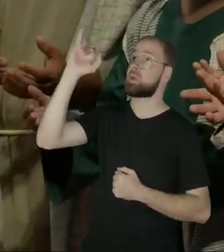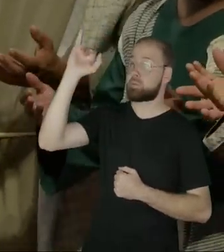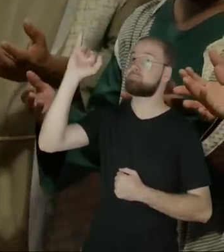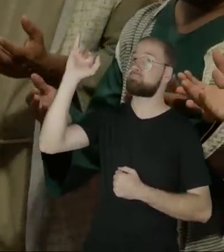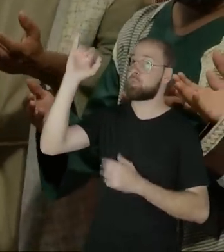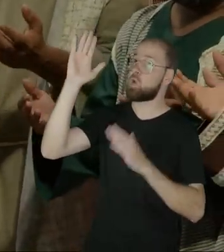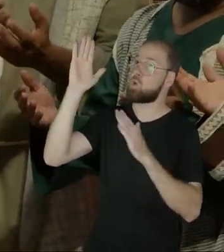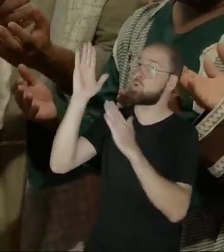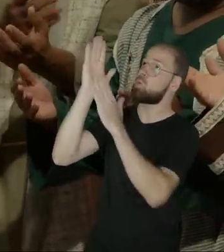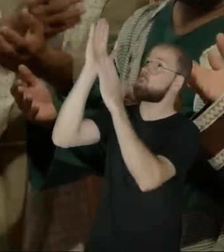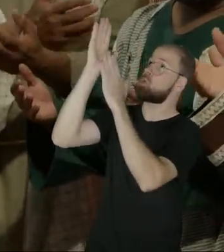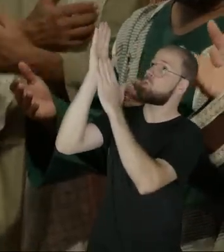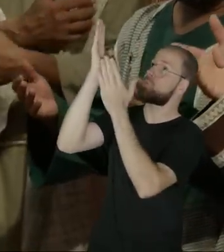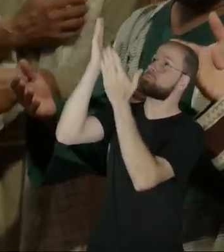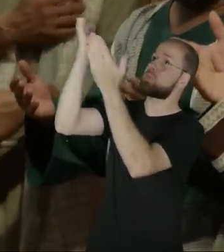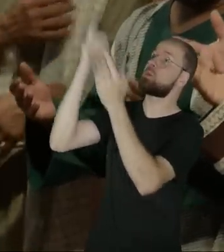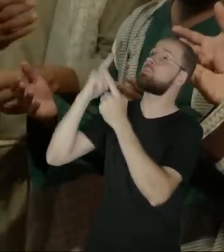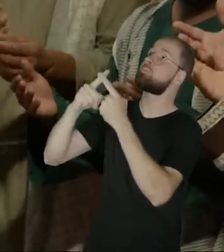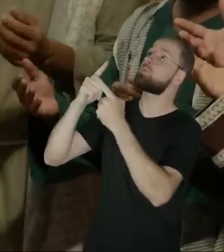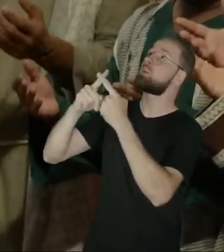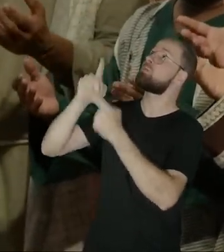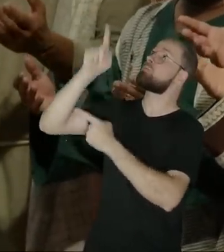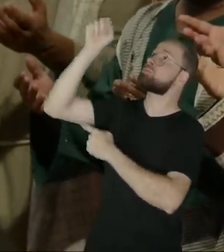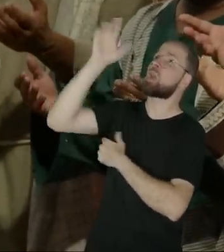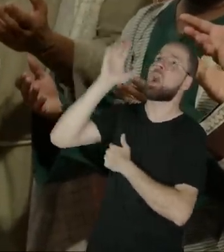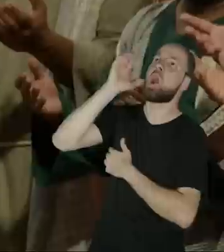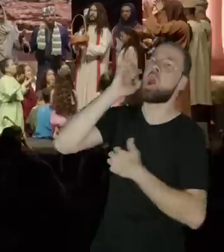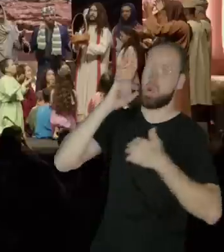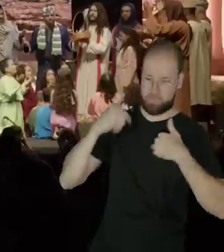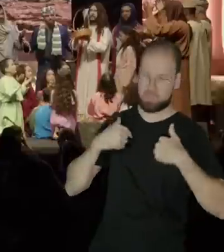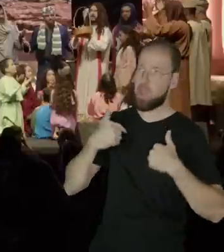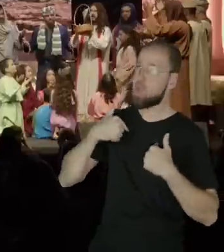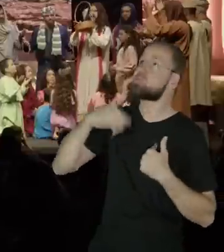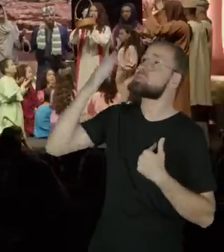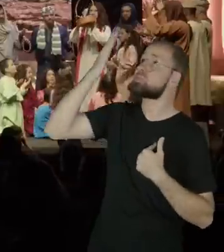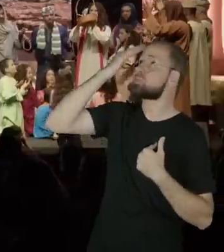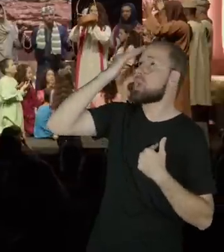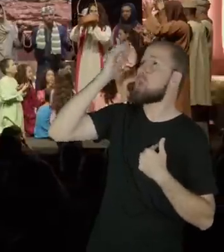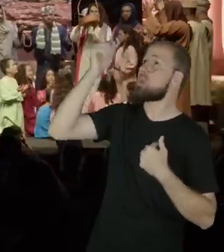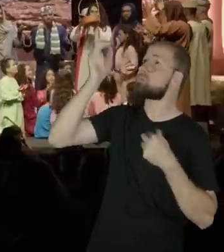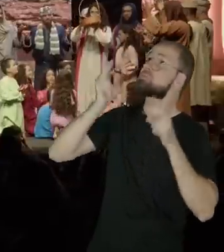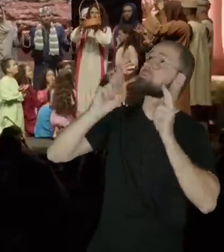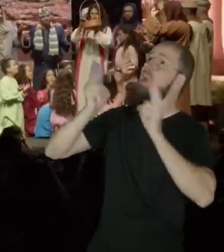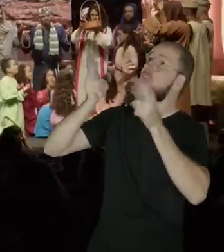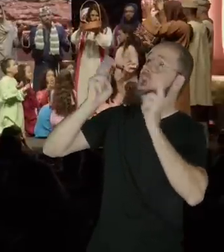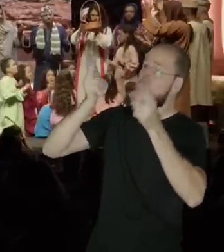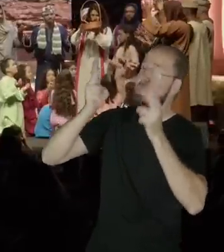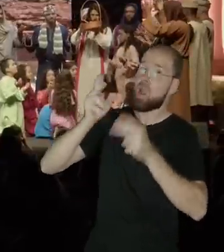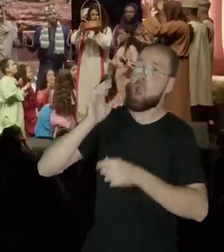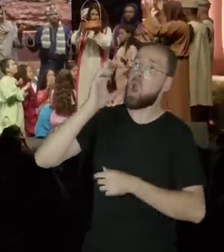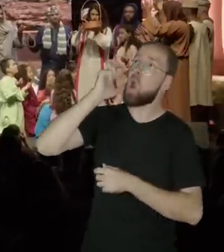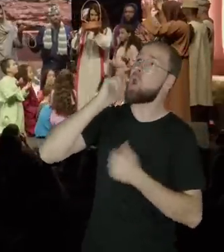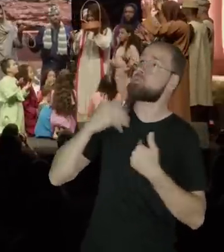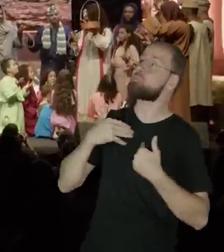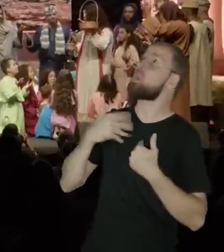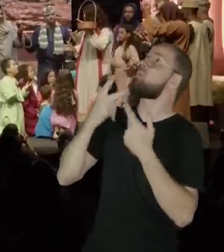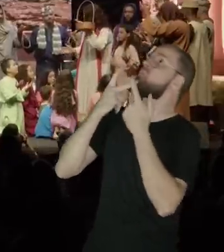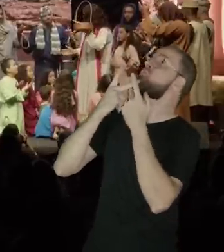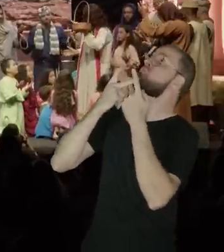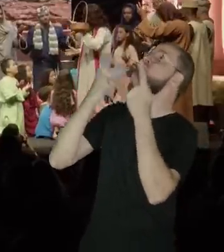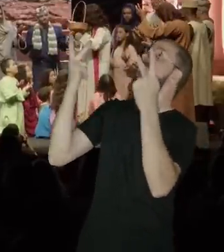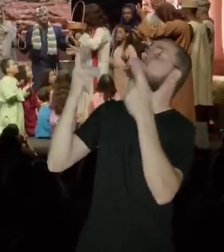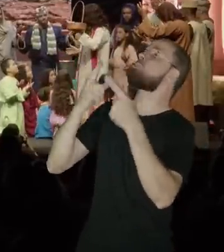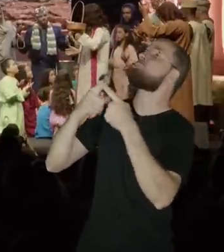Graças te dou porque me ouvistes. Eu sei que sempre me escutas. Mas falo isso por causa dessa multidão que está ao meu